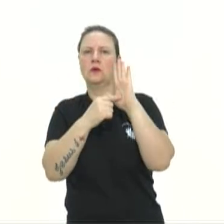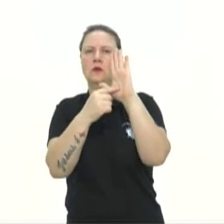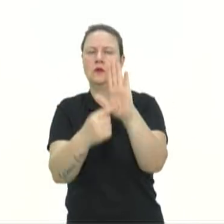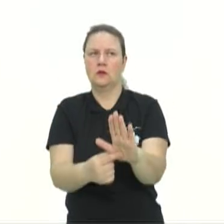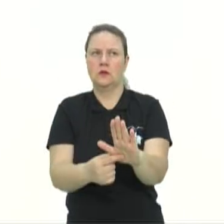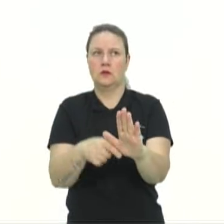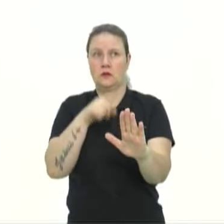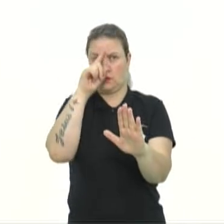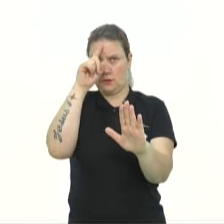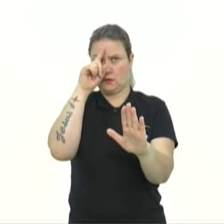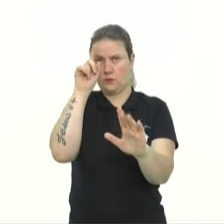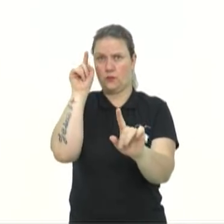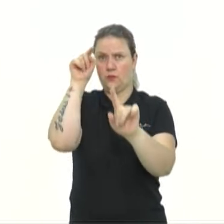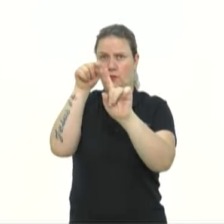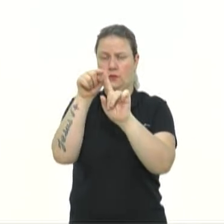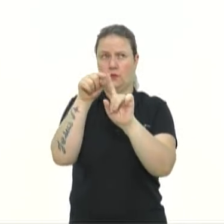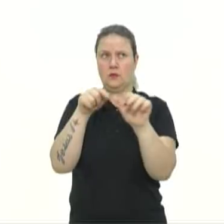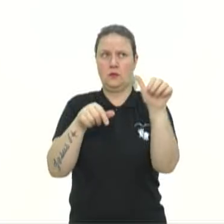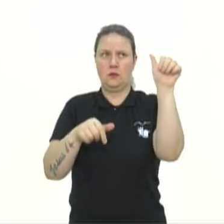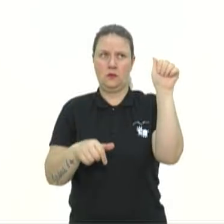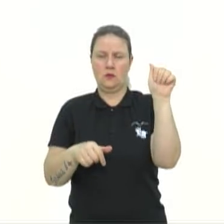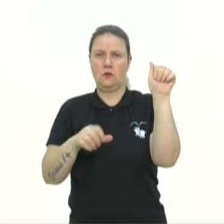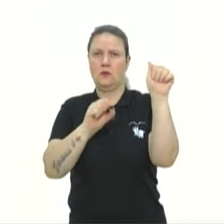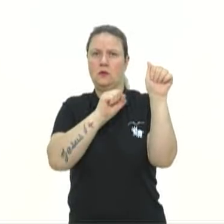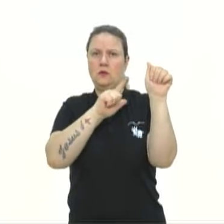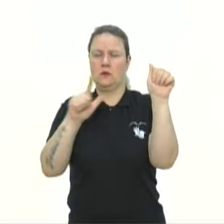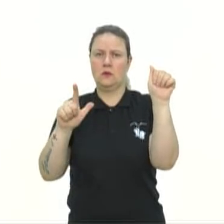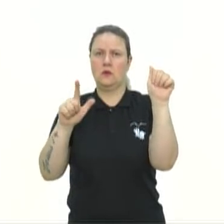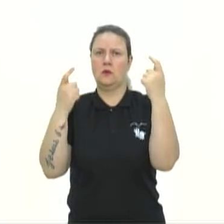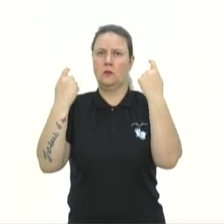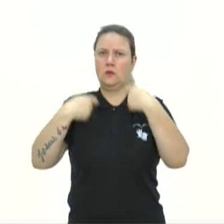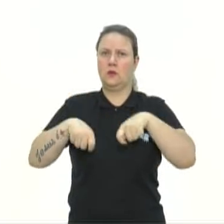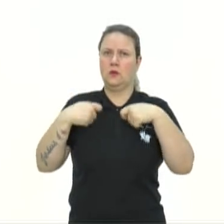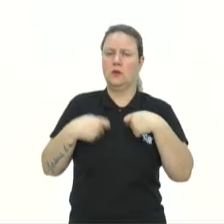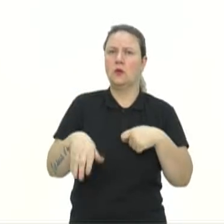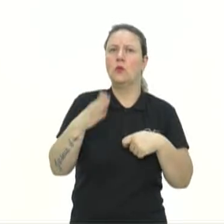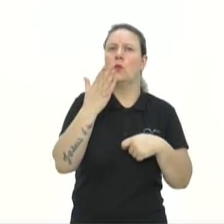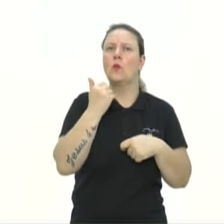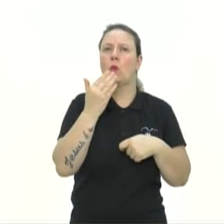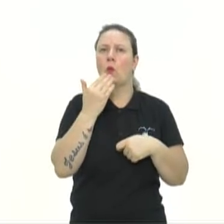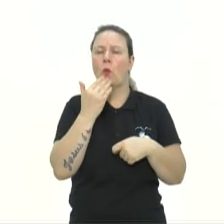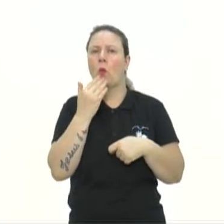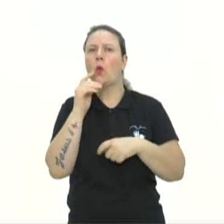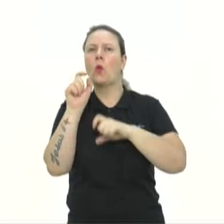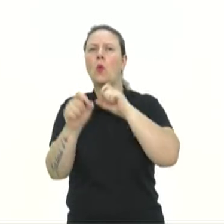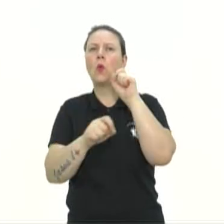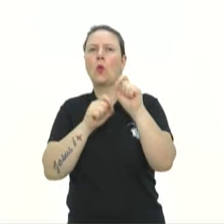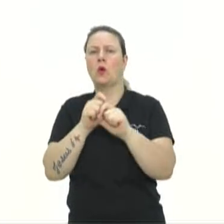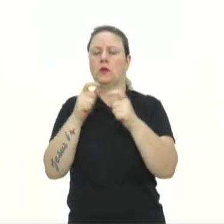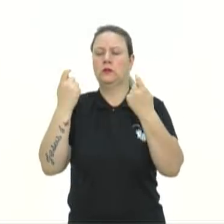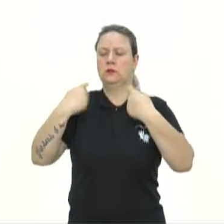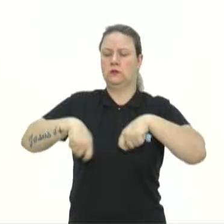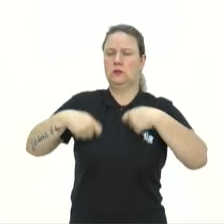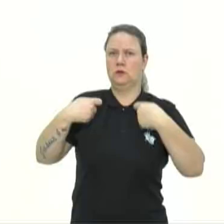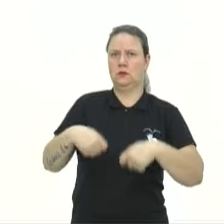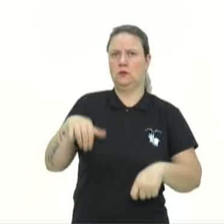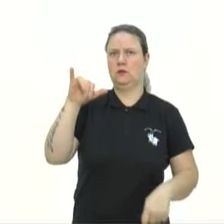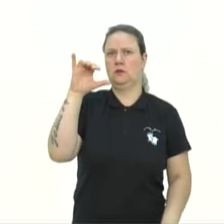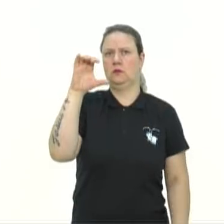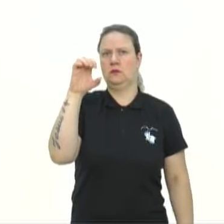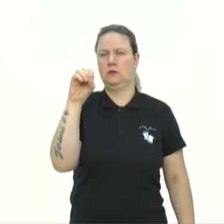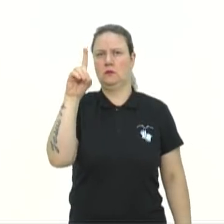ideia de finalidade? Letra A. O sal deve ser consumido para que seja suprida a necessidade de